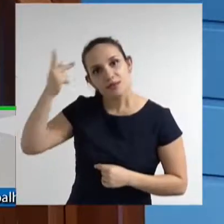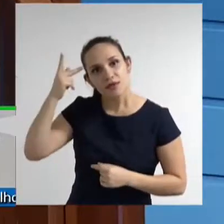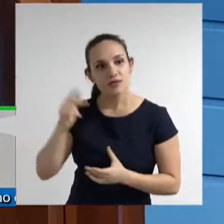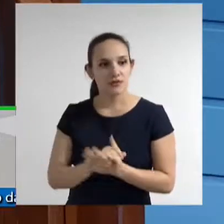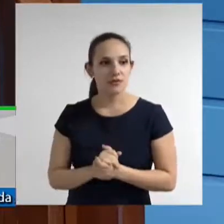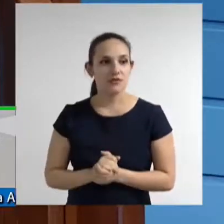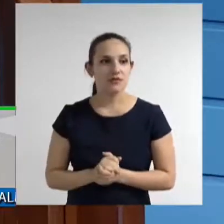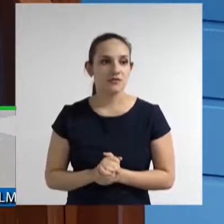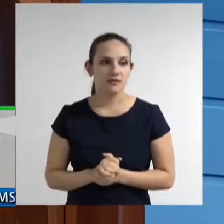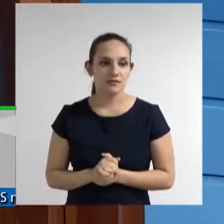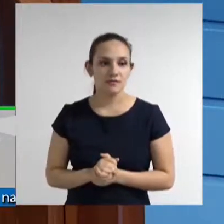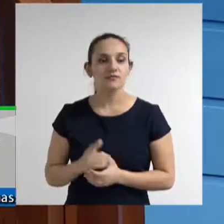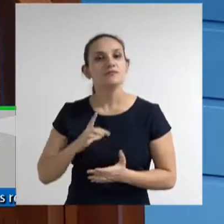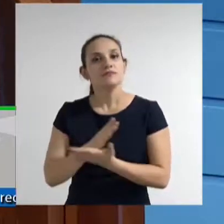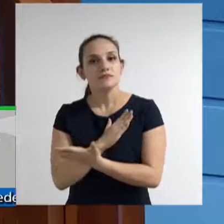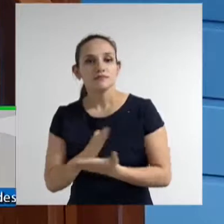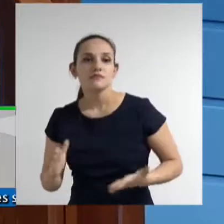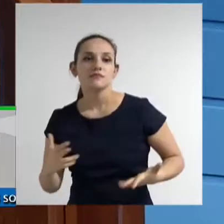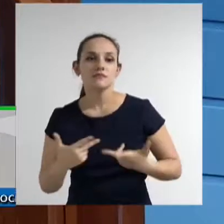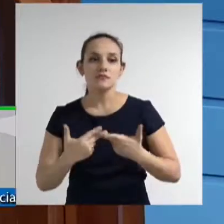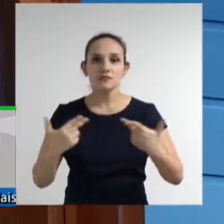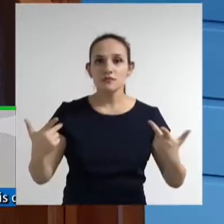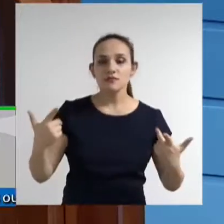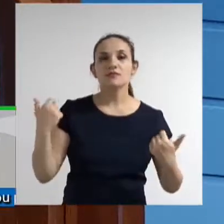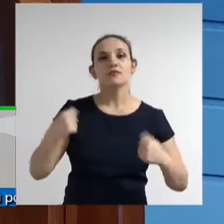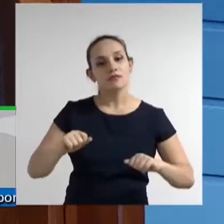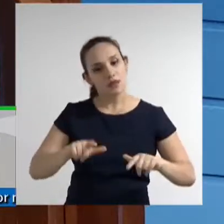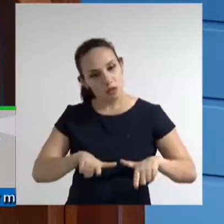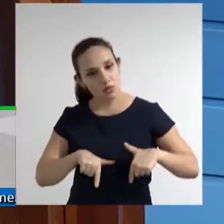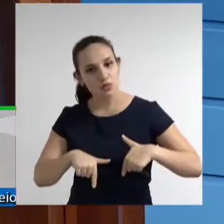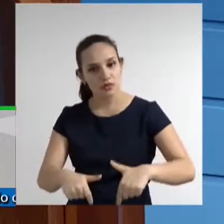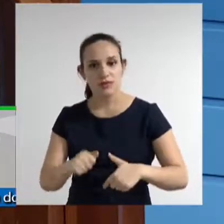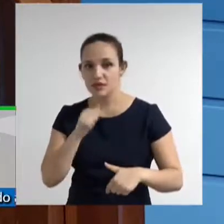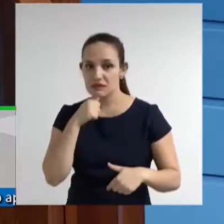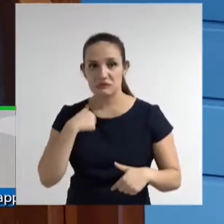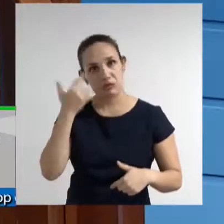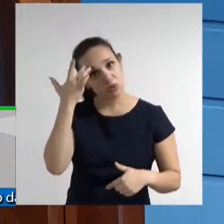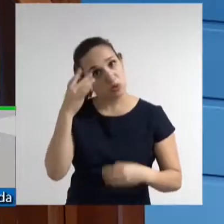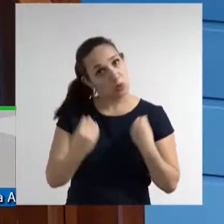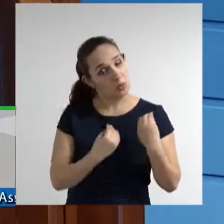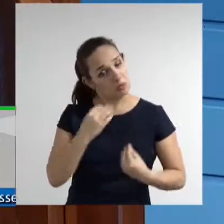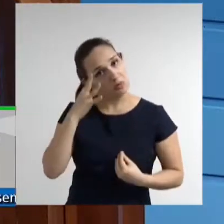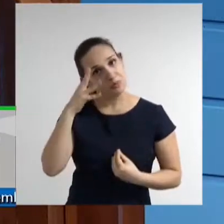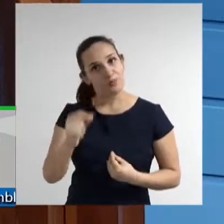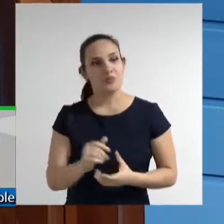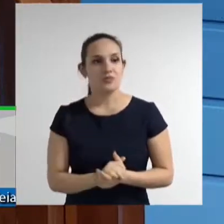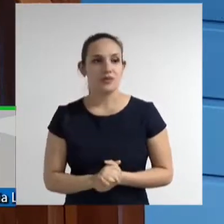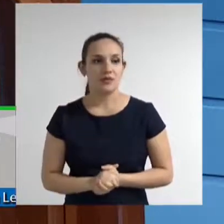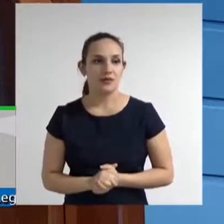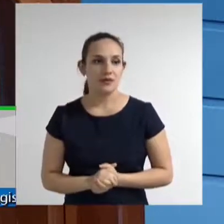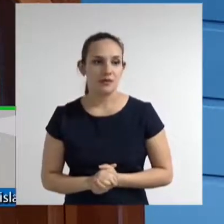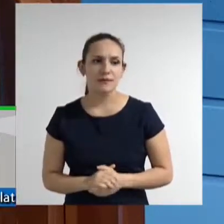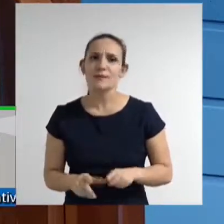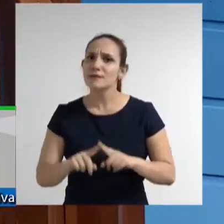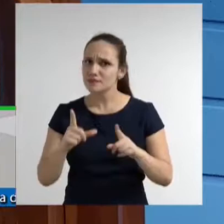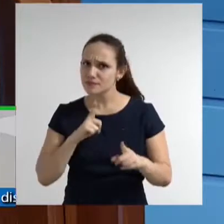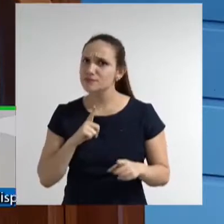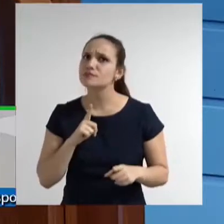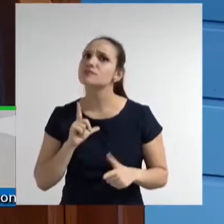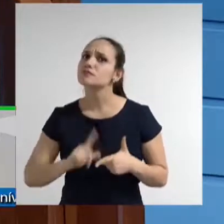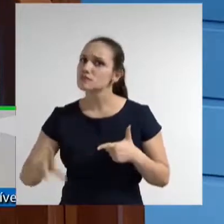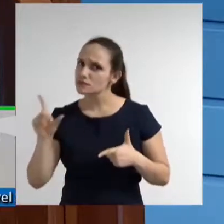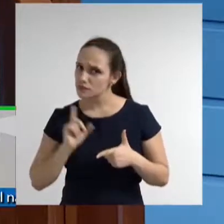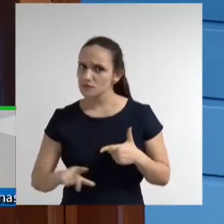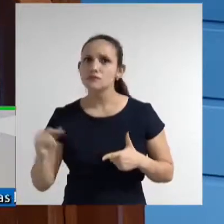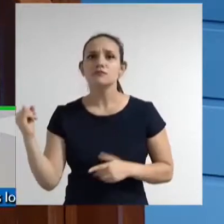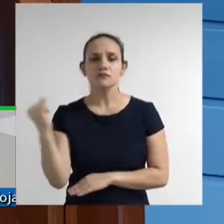tem algumas situações que ainda está com problema de litígio, que nós não sabemos o que vai acontecer, mas nós tivemos impactos importantes em